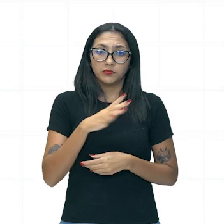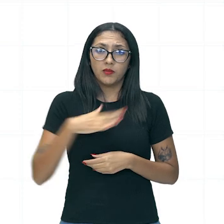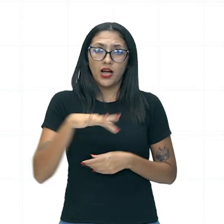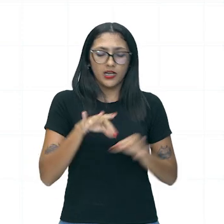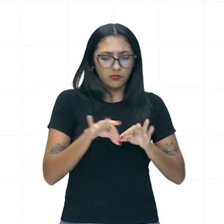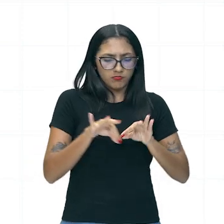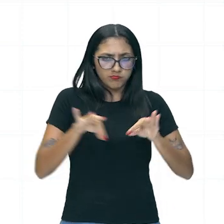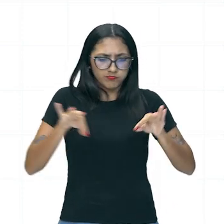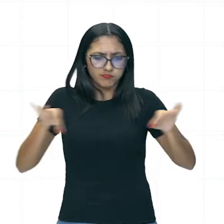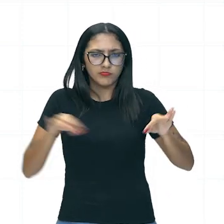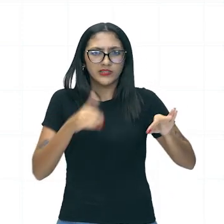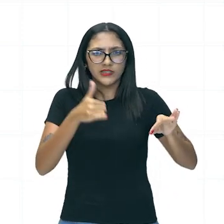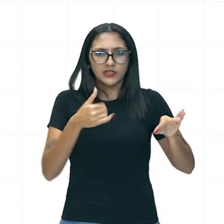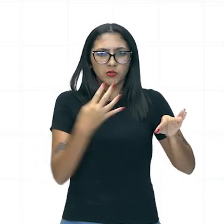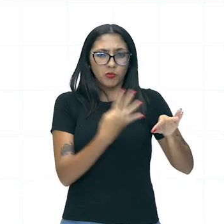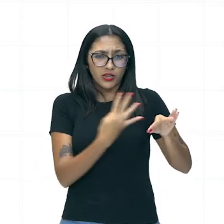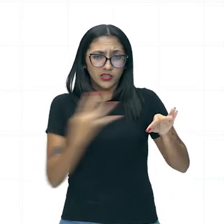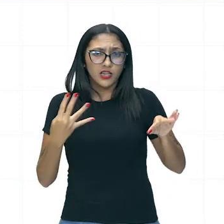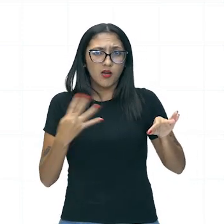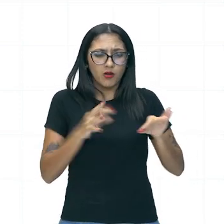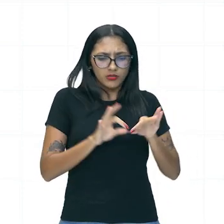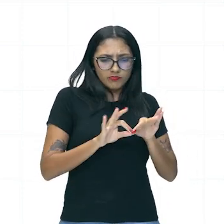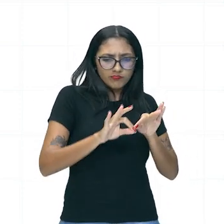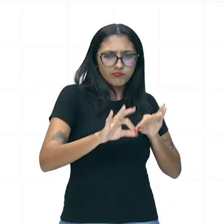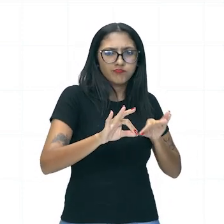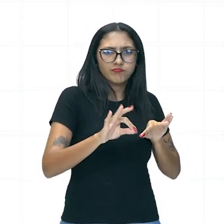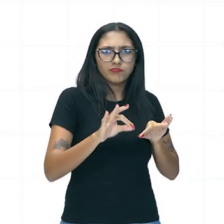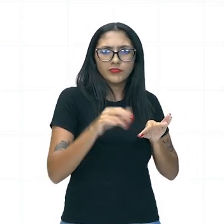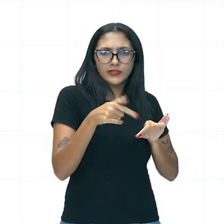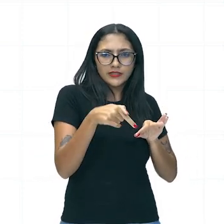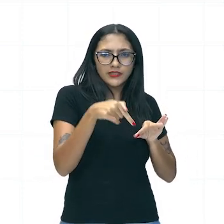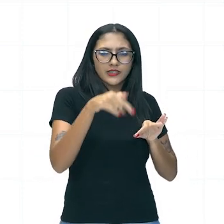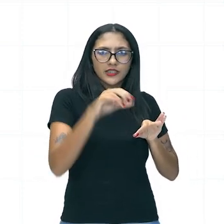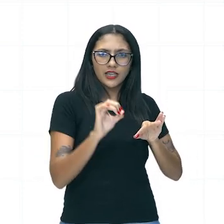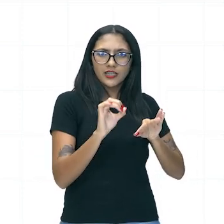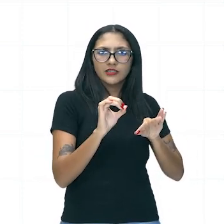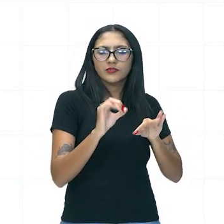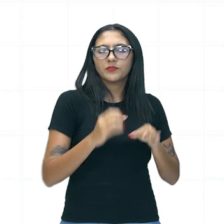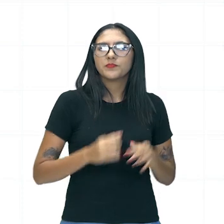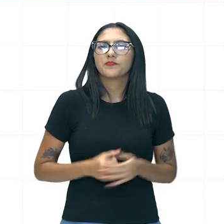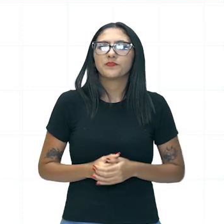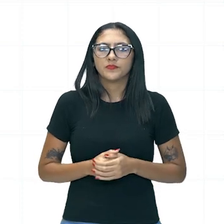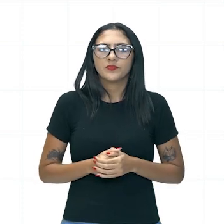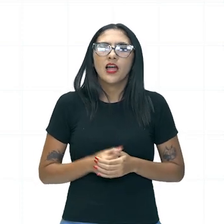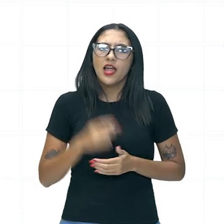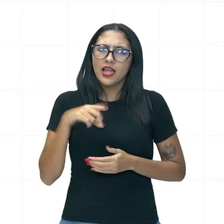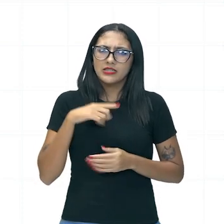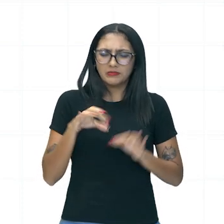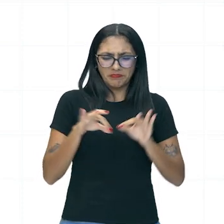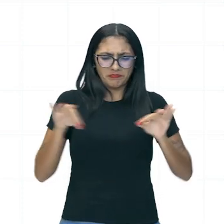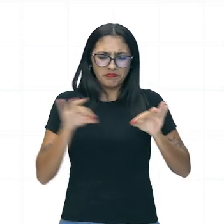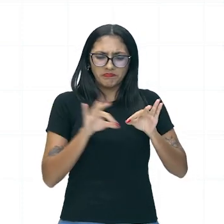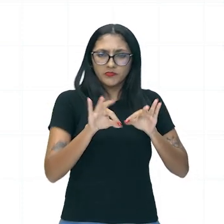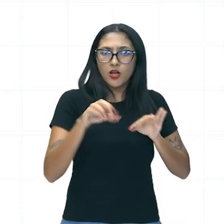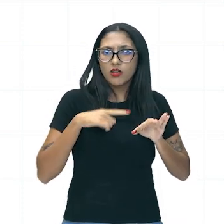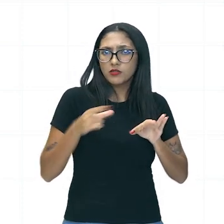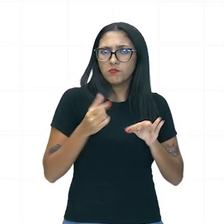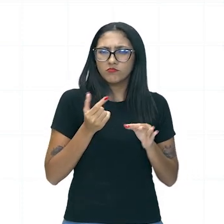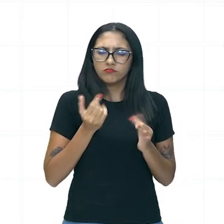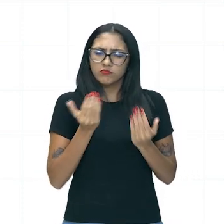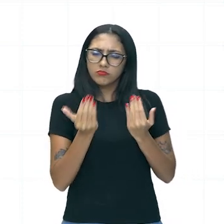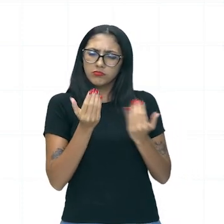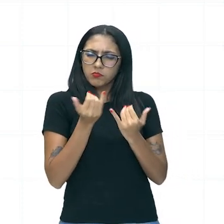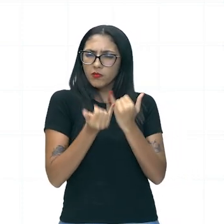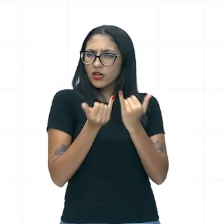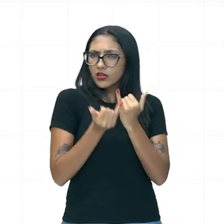de largura em uma superfície plana. Então, essas dimensões se aproximam do campo do futebol